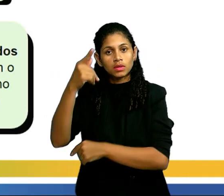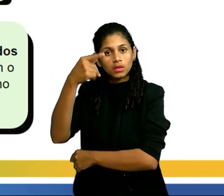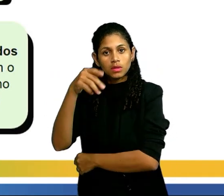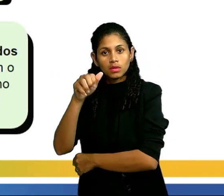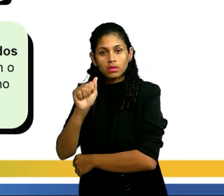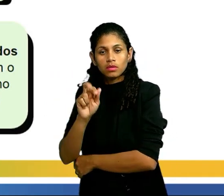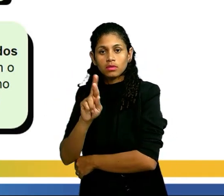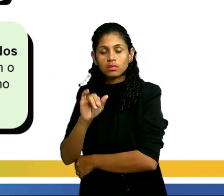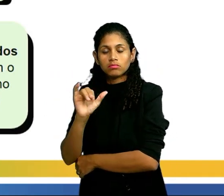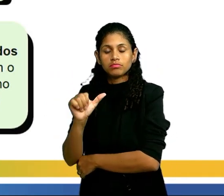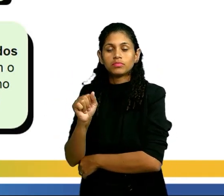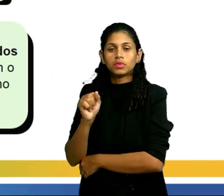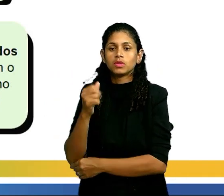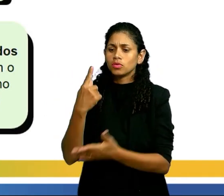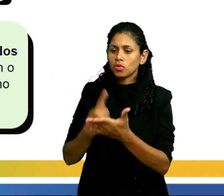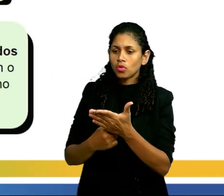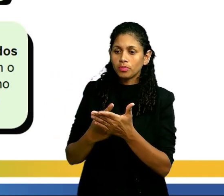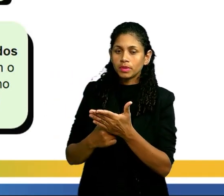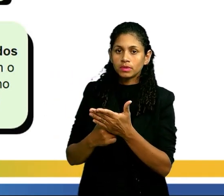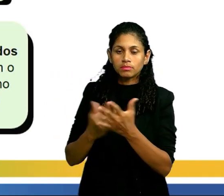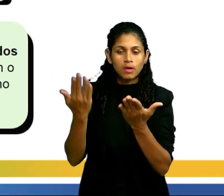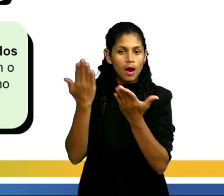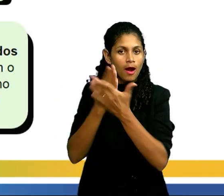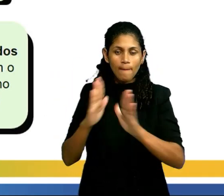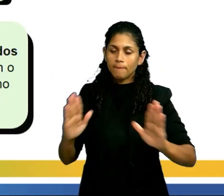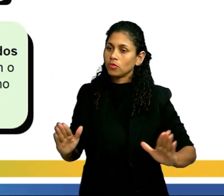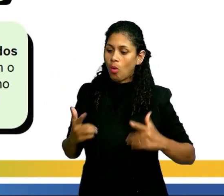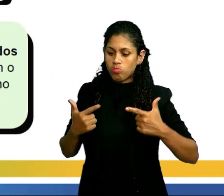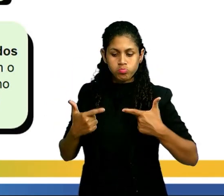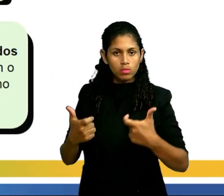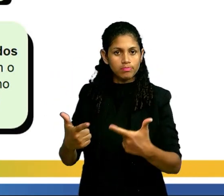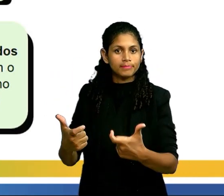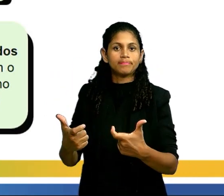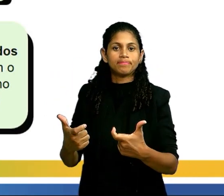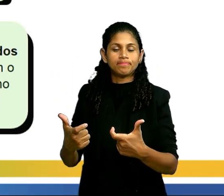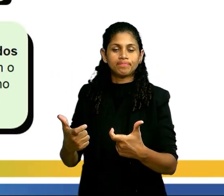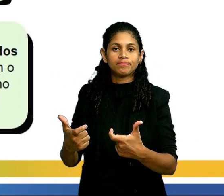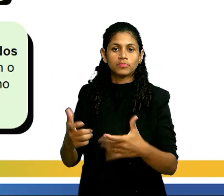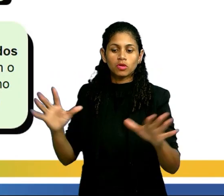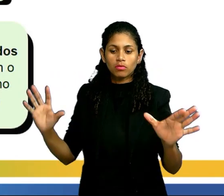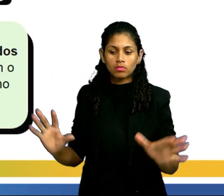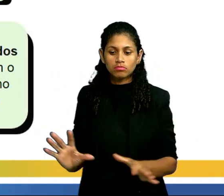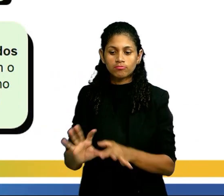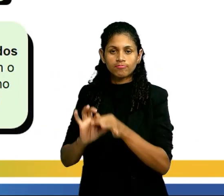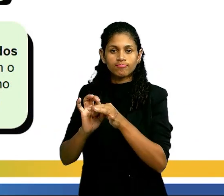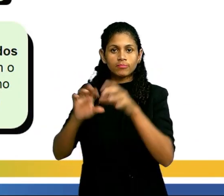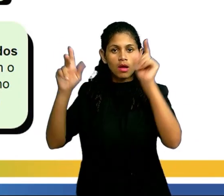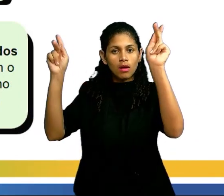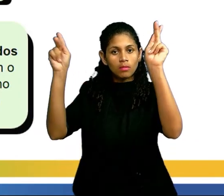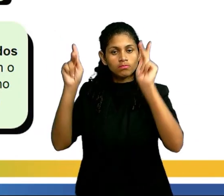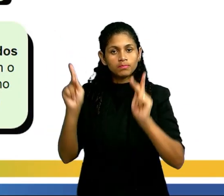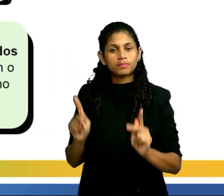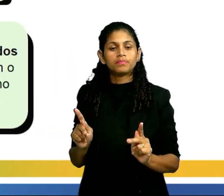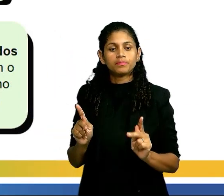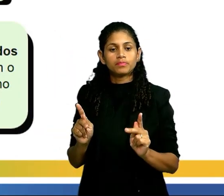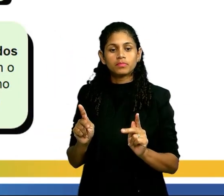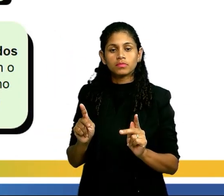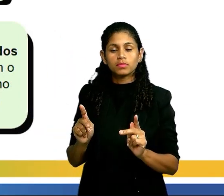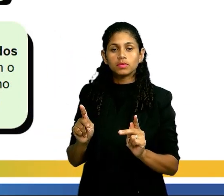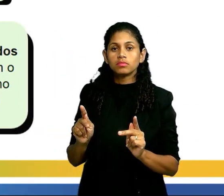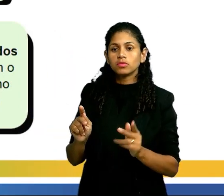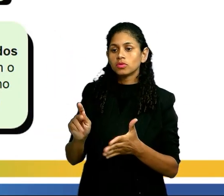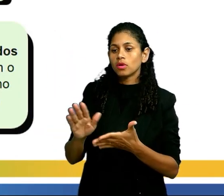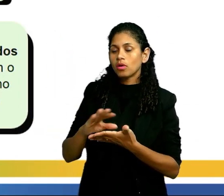cessar-fogo do conflito, né? E aí vai selar uma paz entre eles e a saída das tropas americanas.